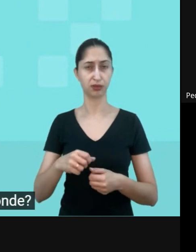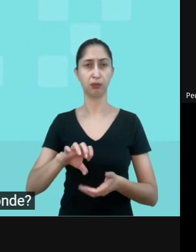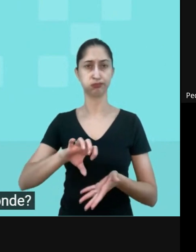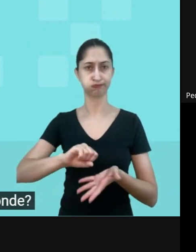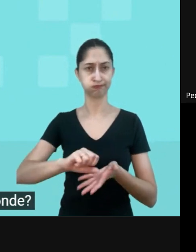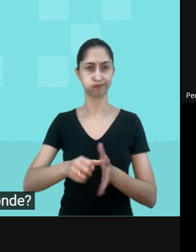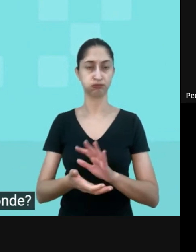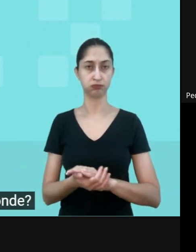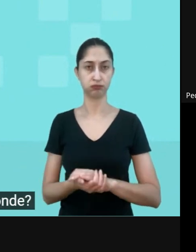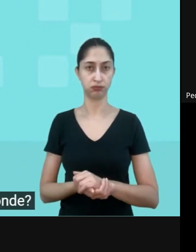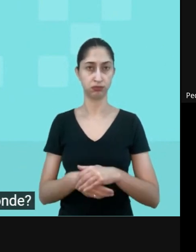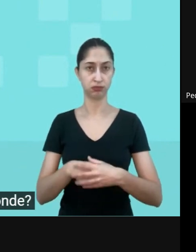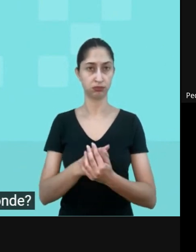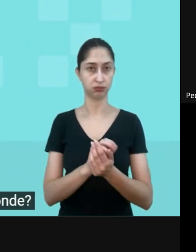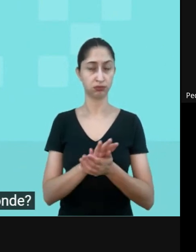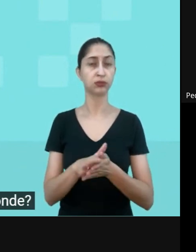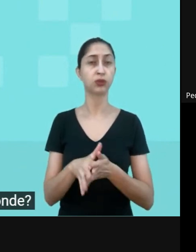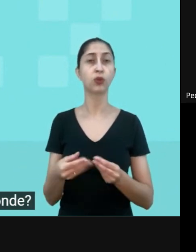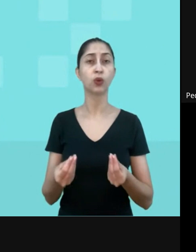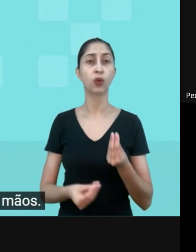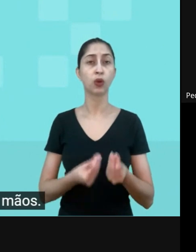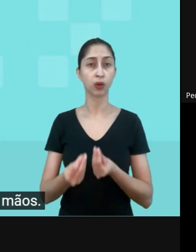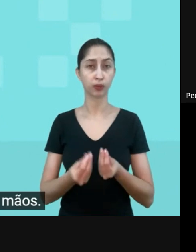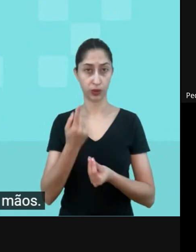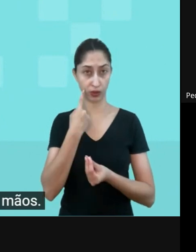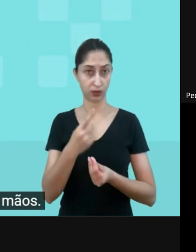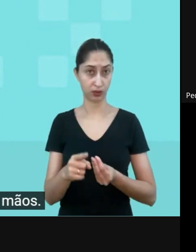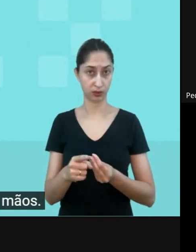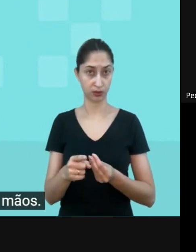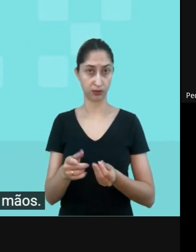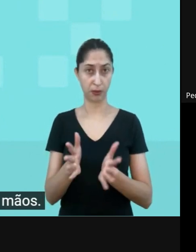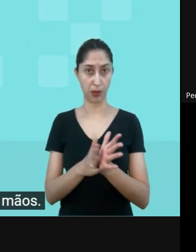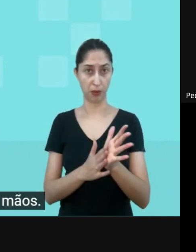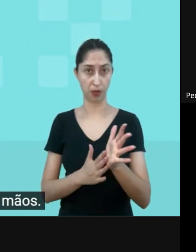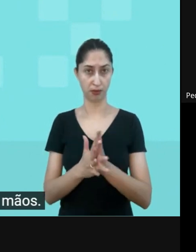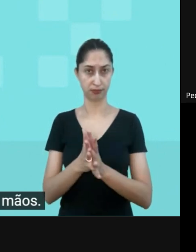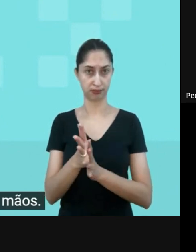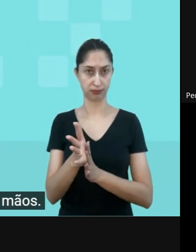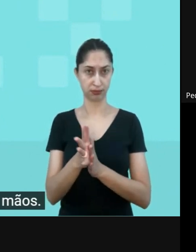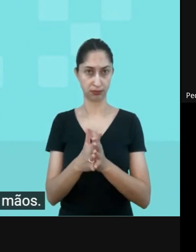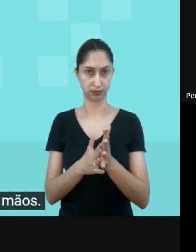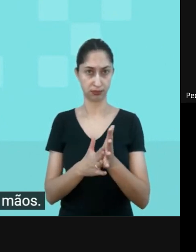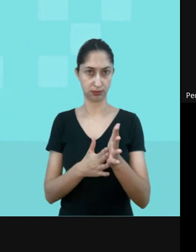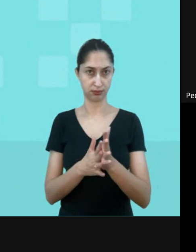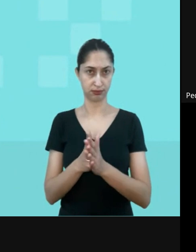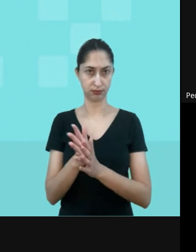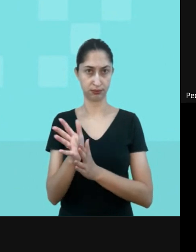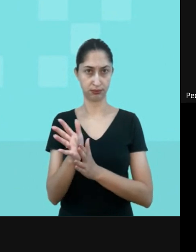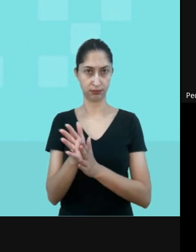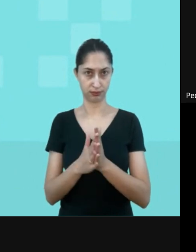E aí eu vou espalhar esse sabão por onde? Vou espalhar primeiro pelas palmas das mãos, de